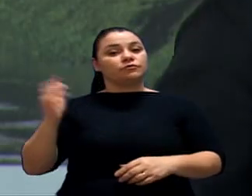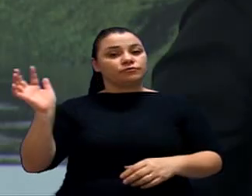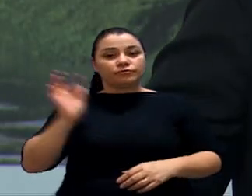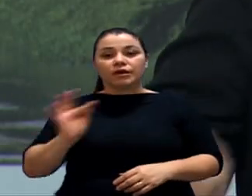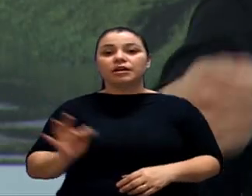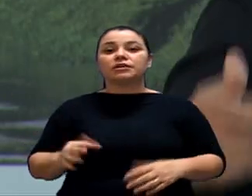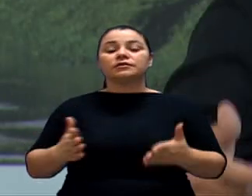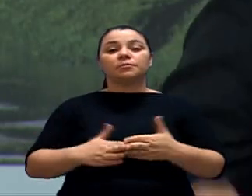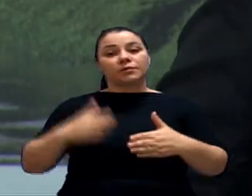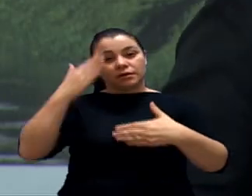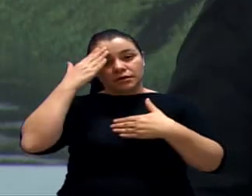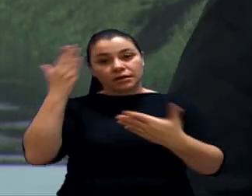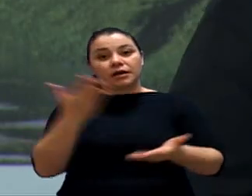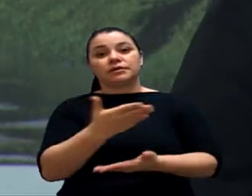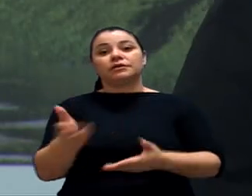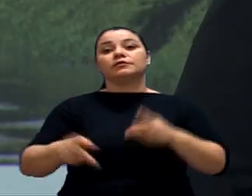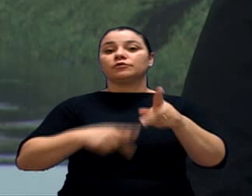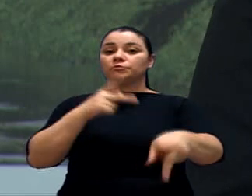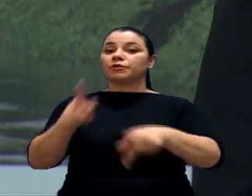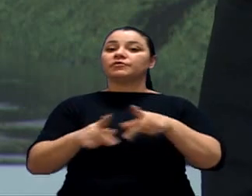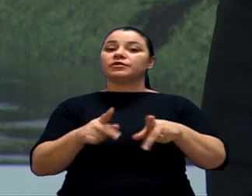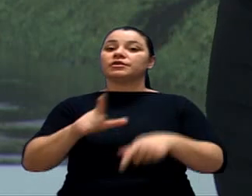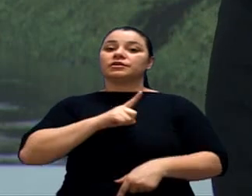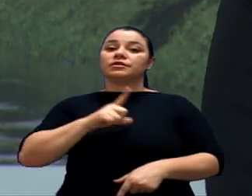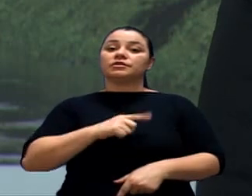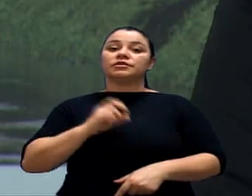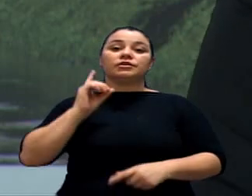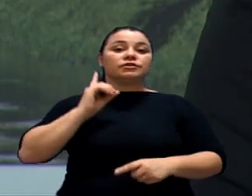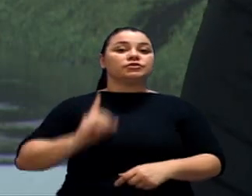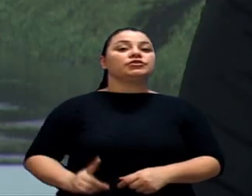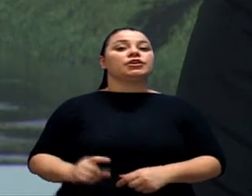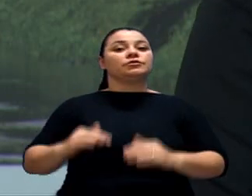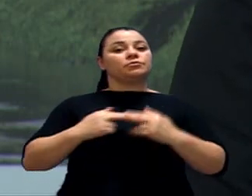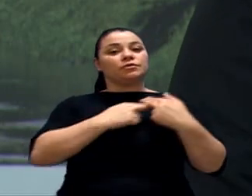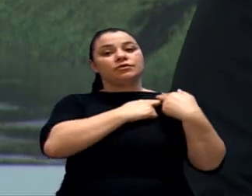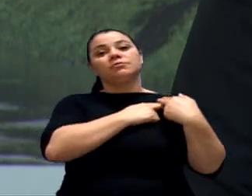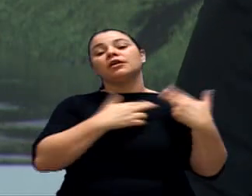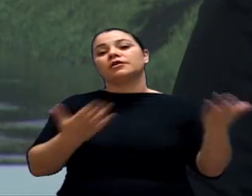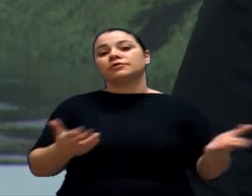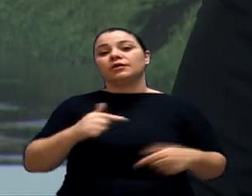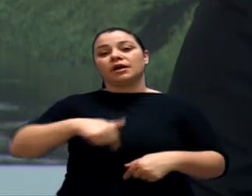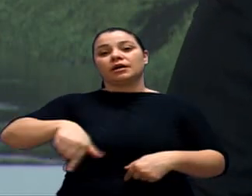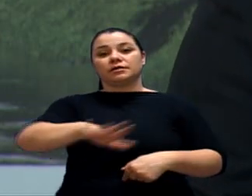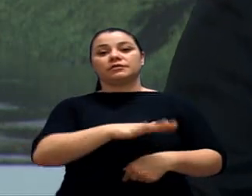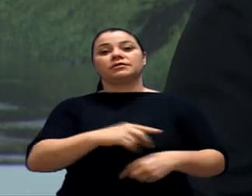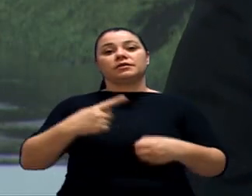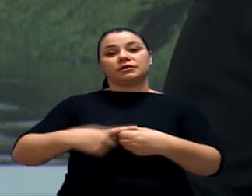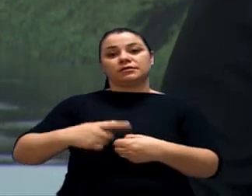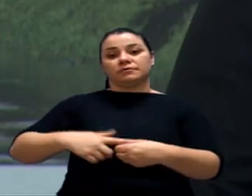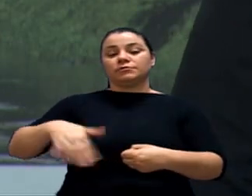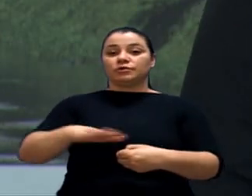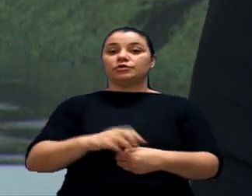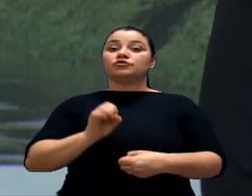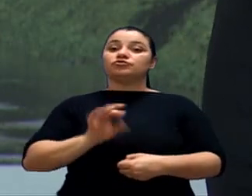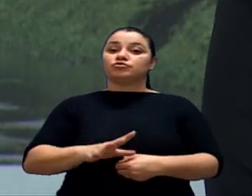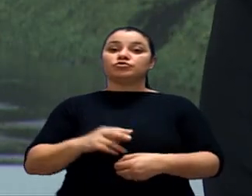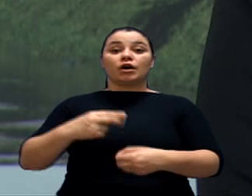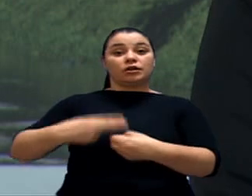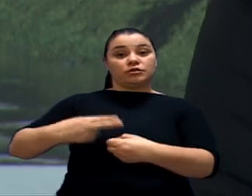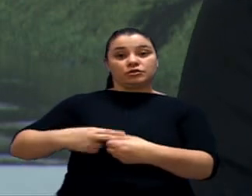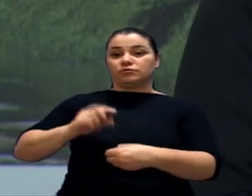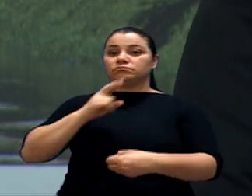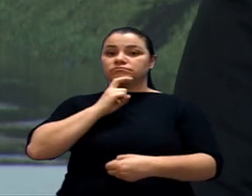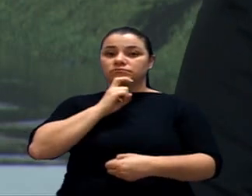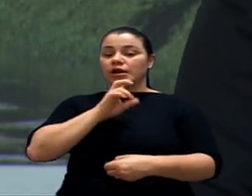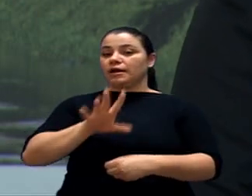feliz e muito grato, né, pela população ter o seu direito respeitado aqui dentro do município de Sorocaba. Não sendo munícipes